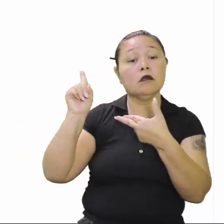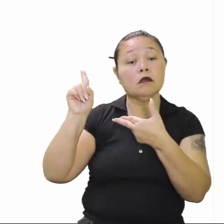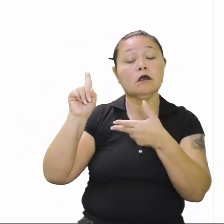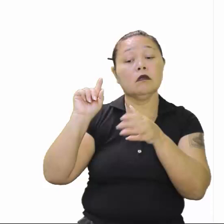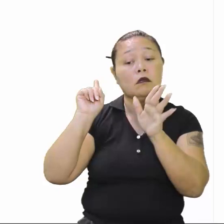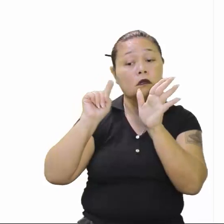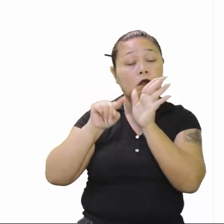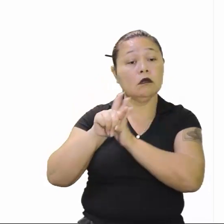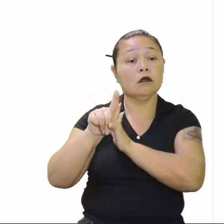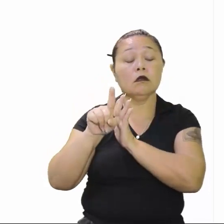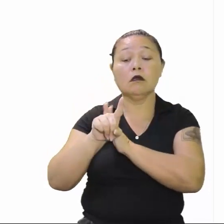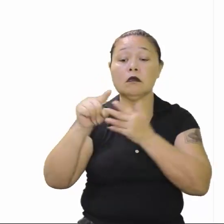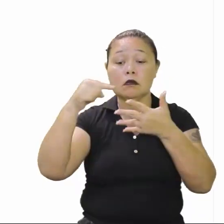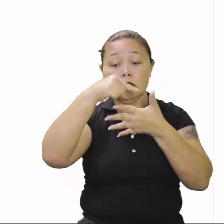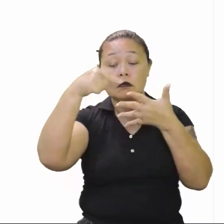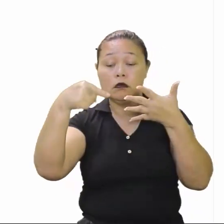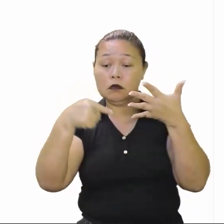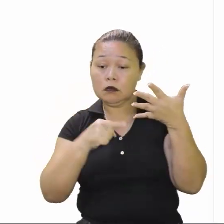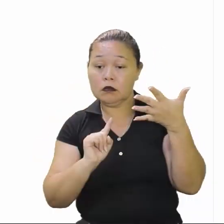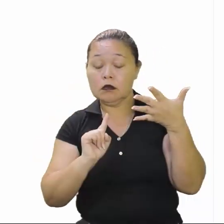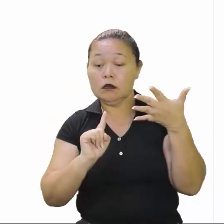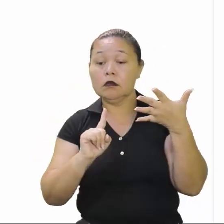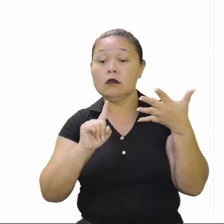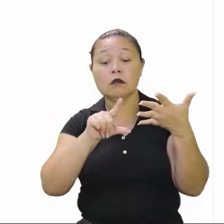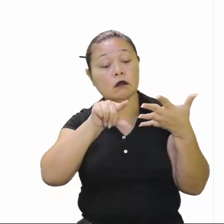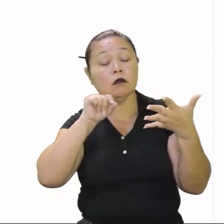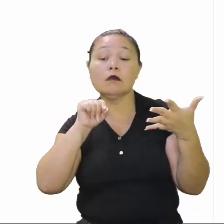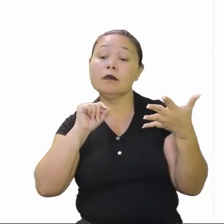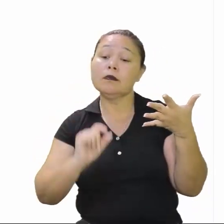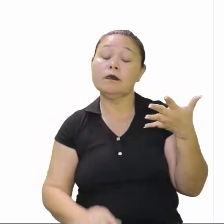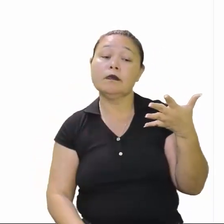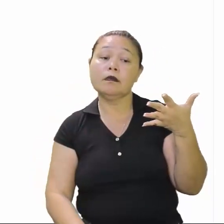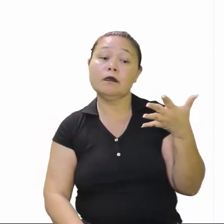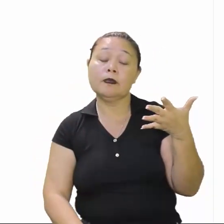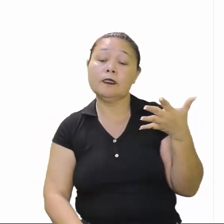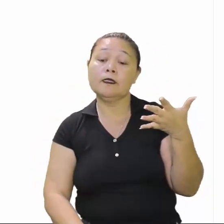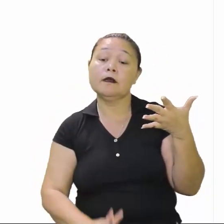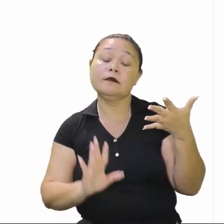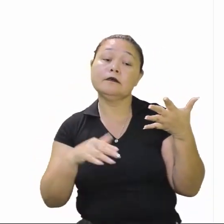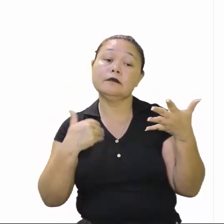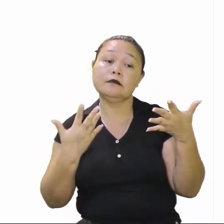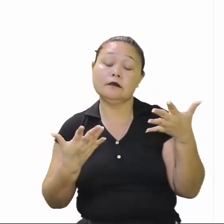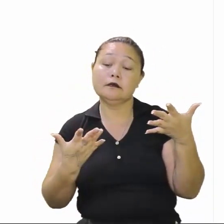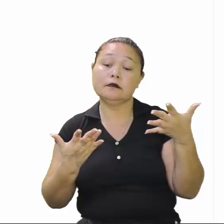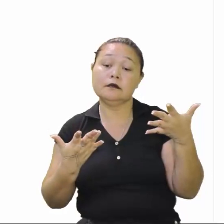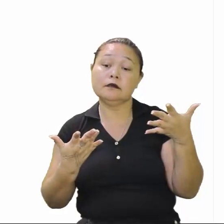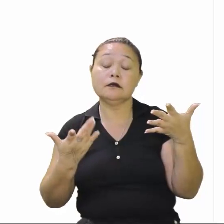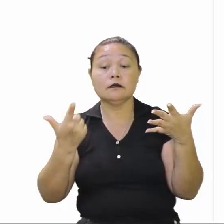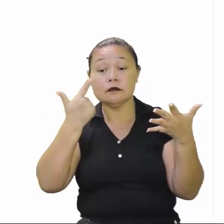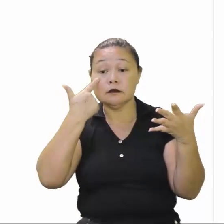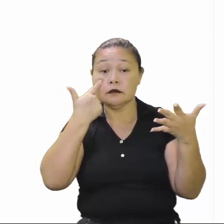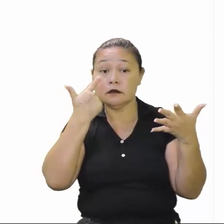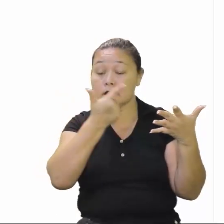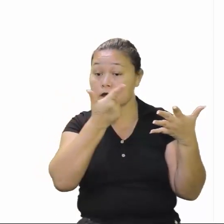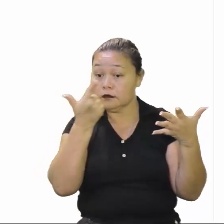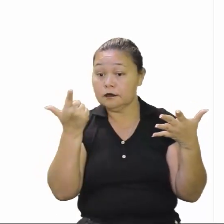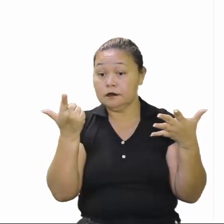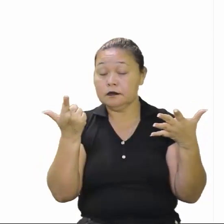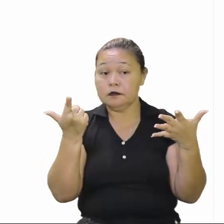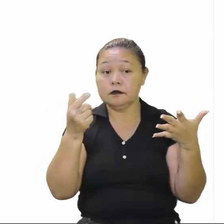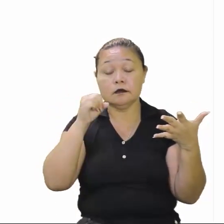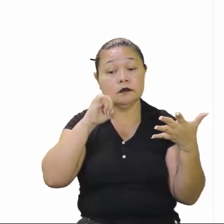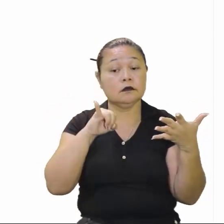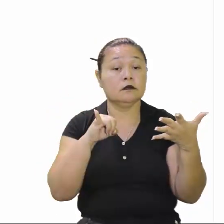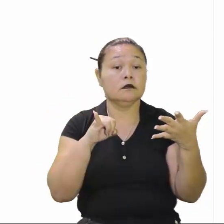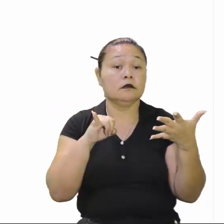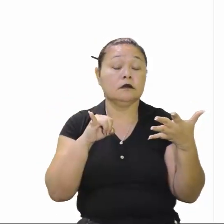que alternativa você assinalou? Então, fique de olho, porque se